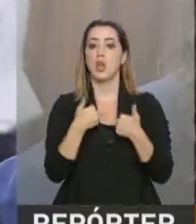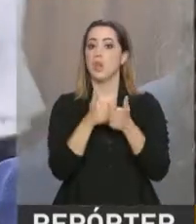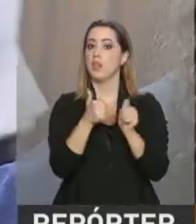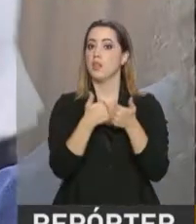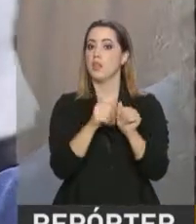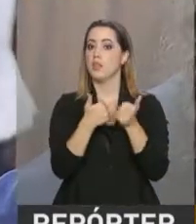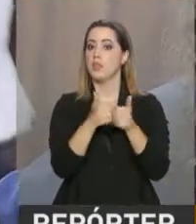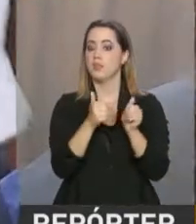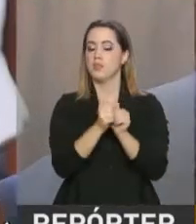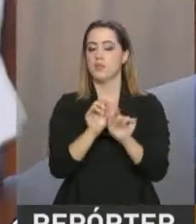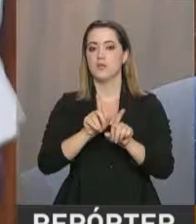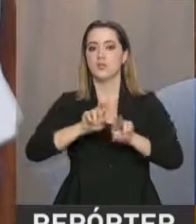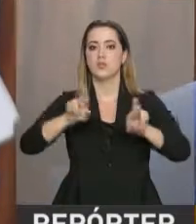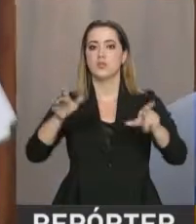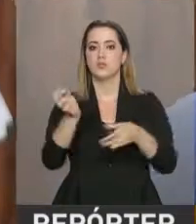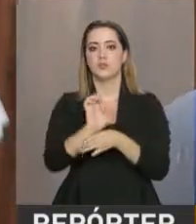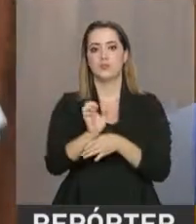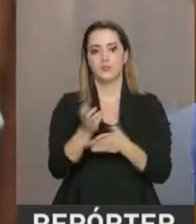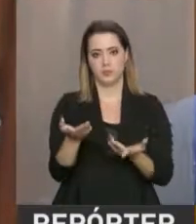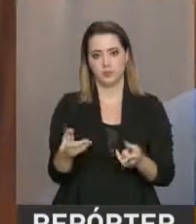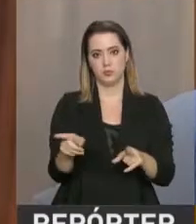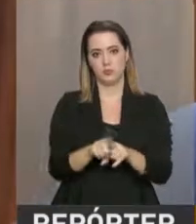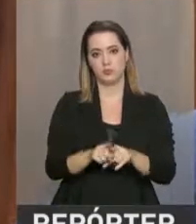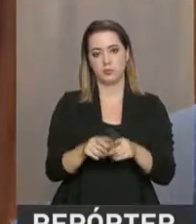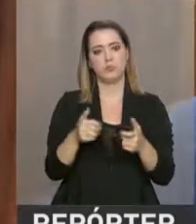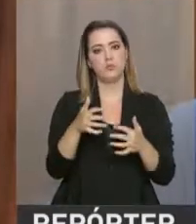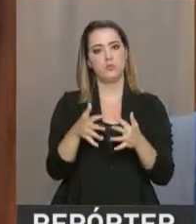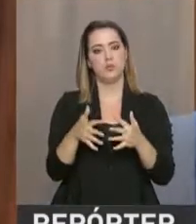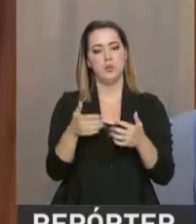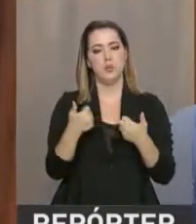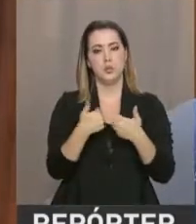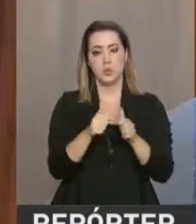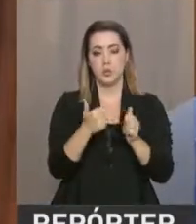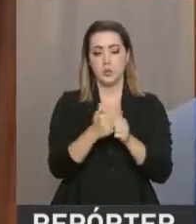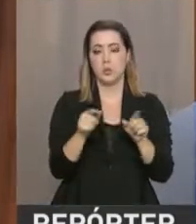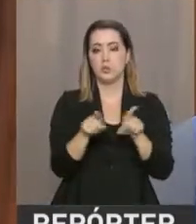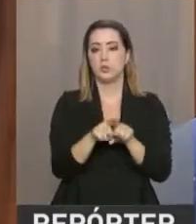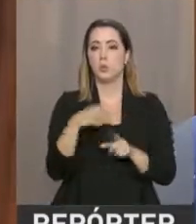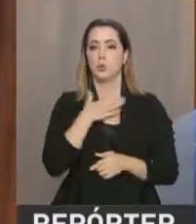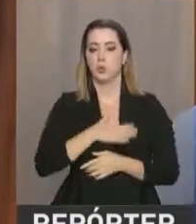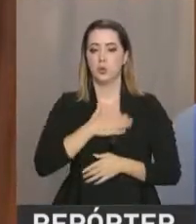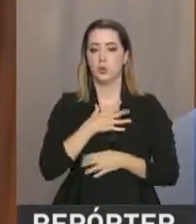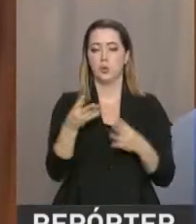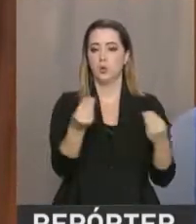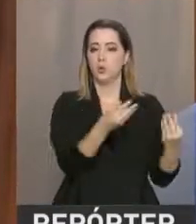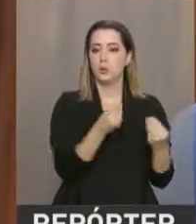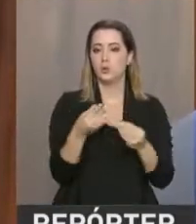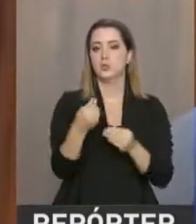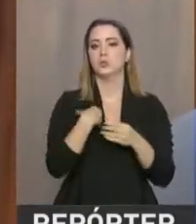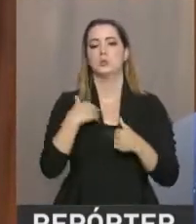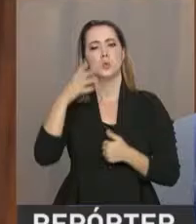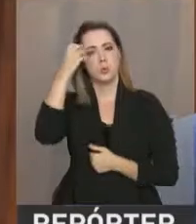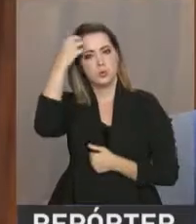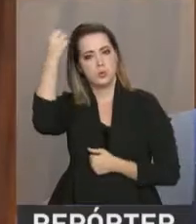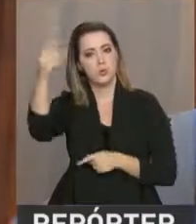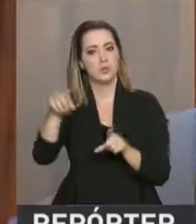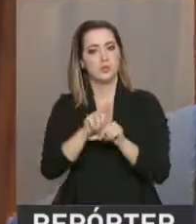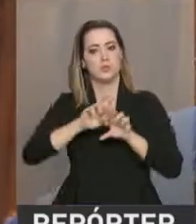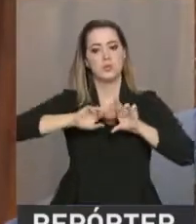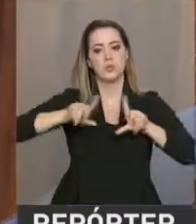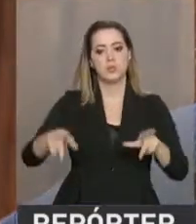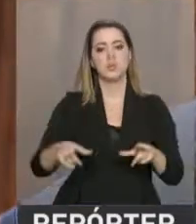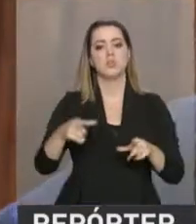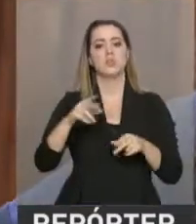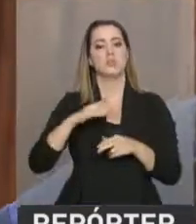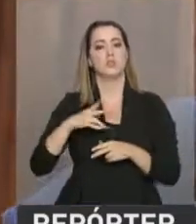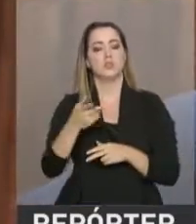interestaduais é eu gosto muito de sair viajando e tenho muitos parentes em várias localidades de goiás vai